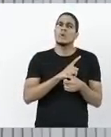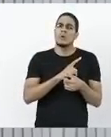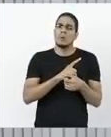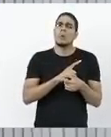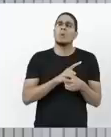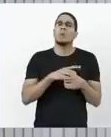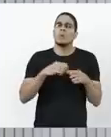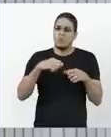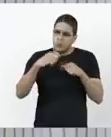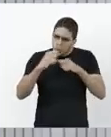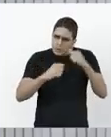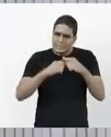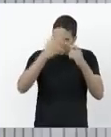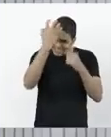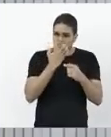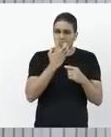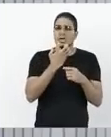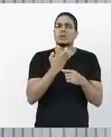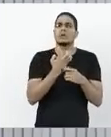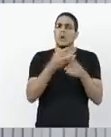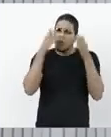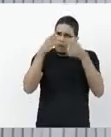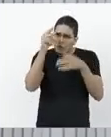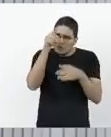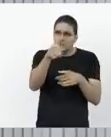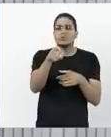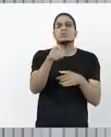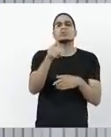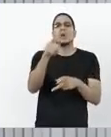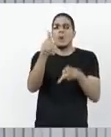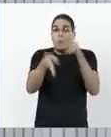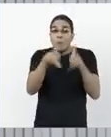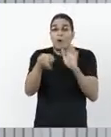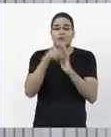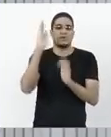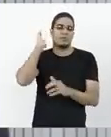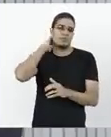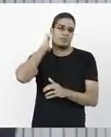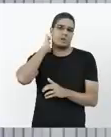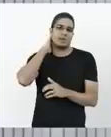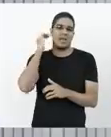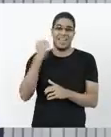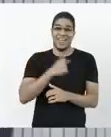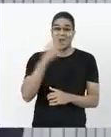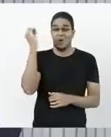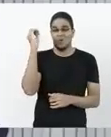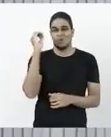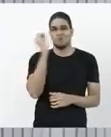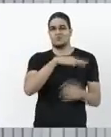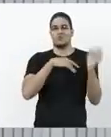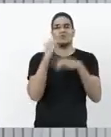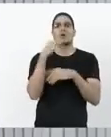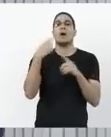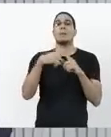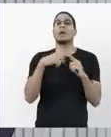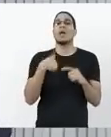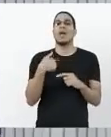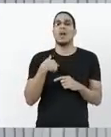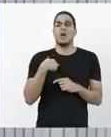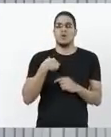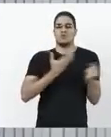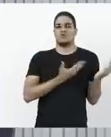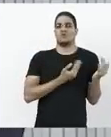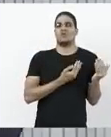coletivo, no interesse do grande povo de Belém que quer mudança. E eu sou a novidade. Eu sou jovem, jovem deputado, que